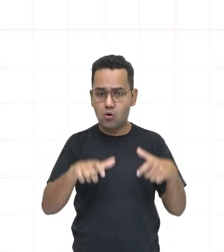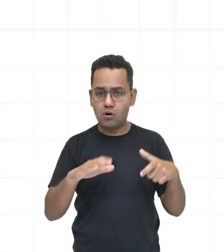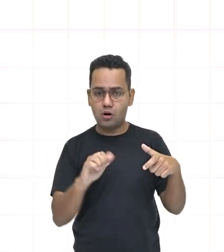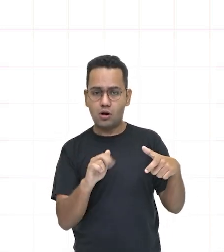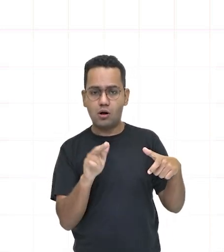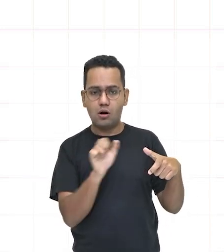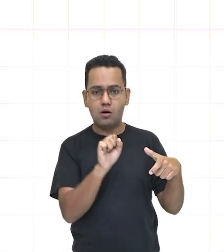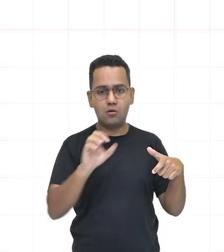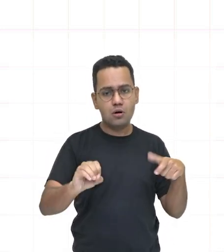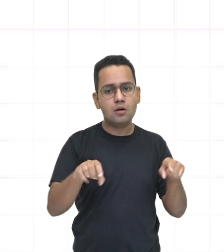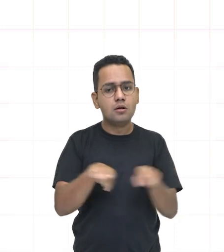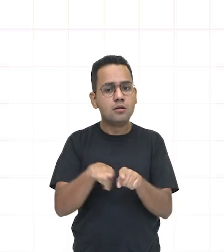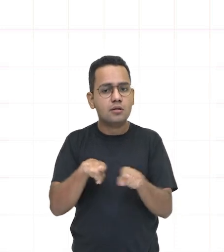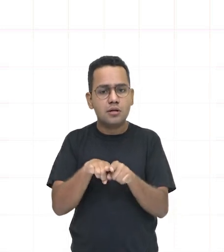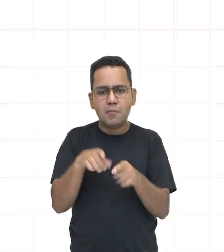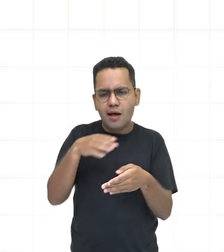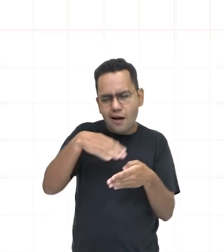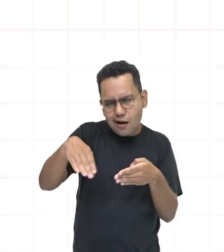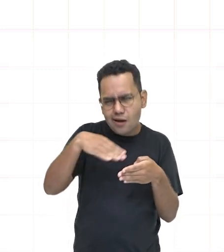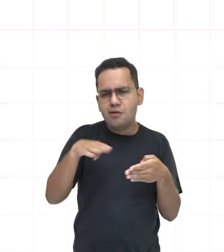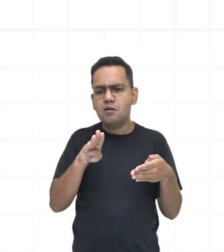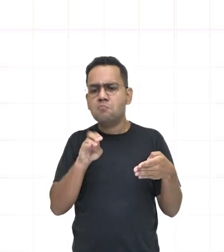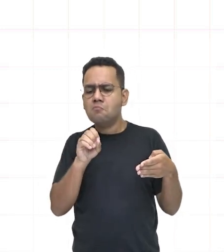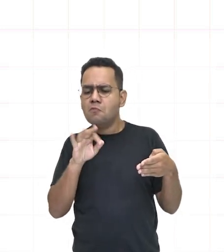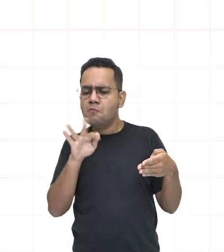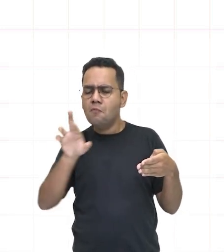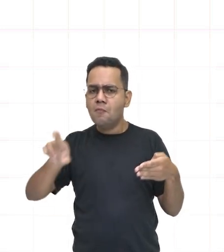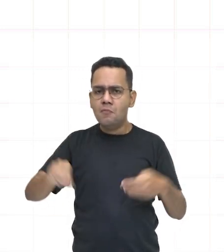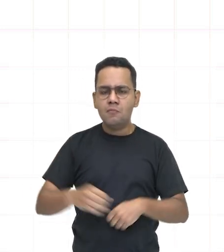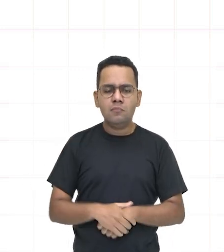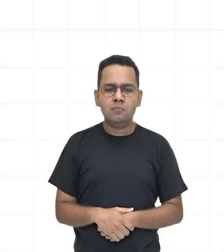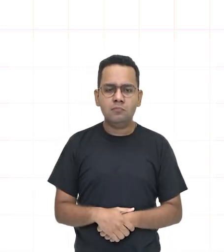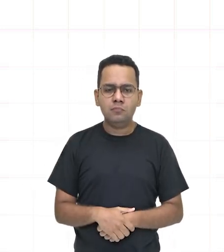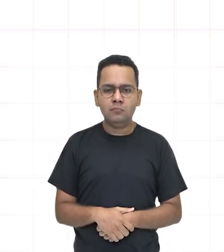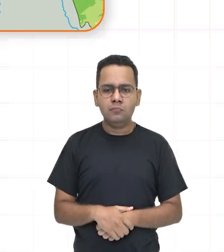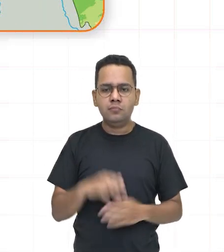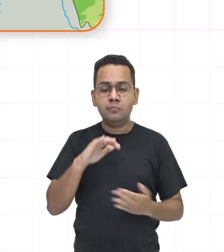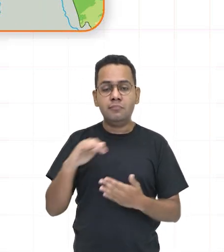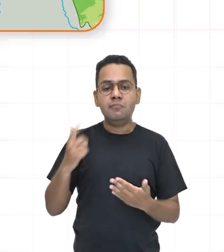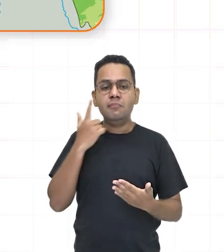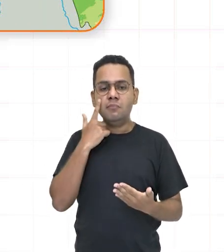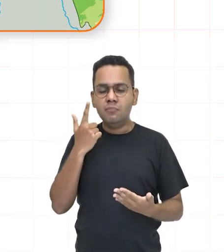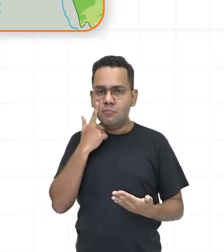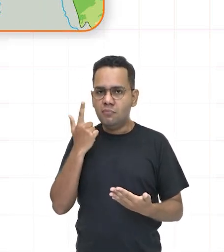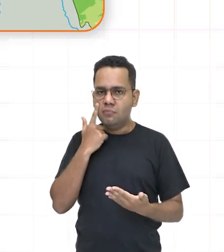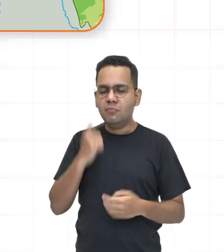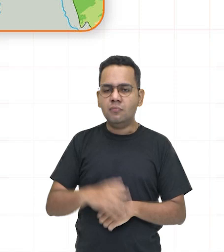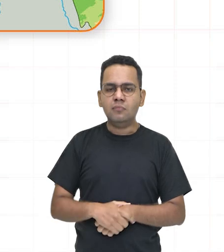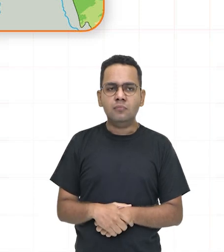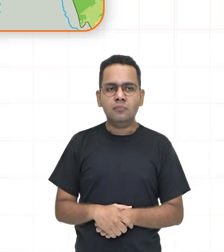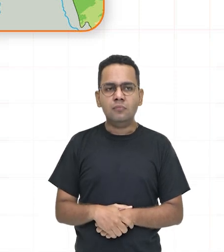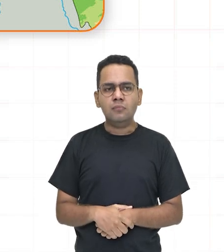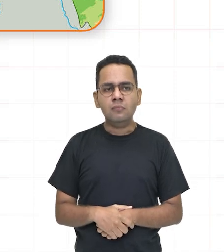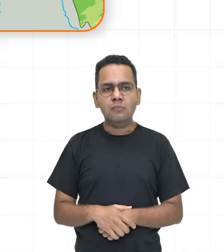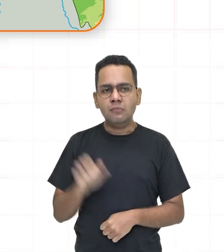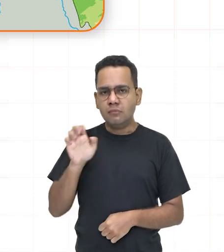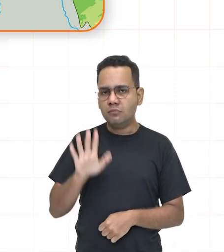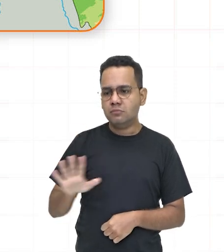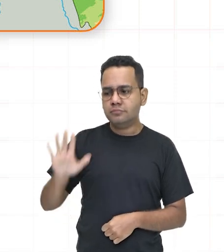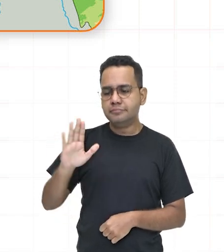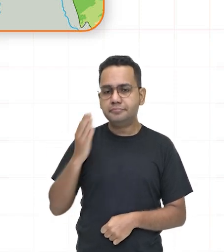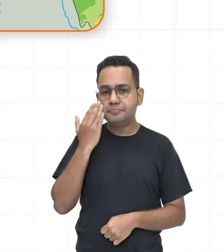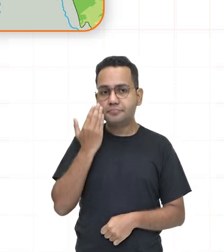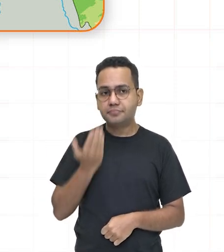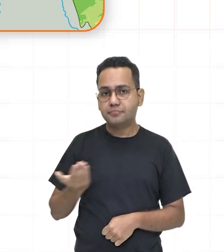o Estreito de Bósforo. Vamos dar uma olhada aqui num mapa, a gente vai entender direitinho essa divisão,